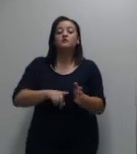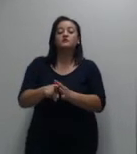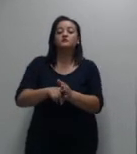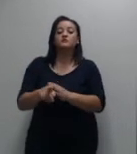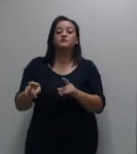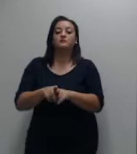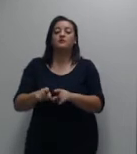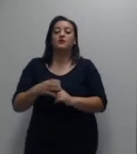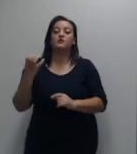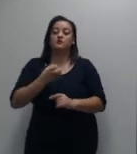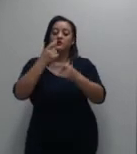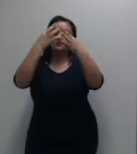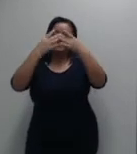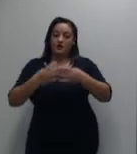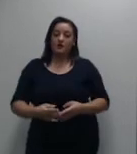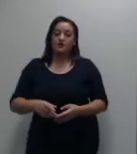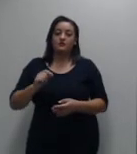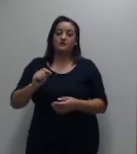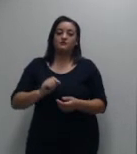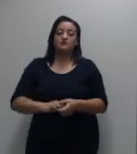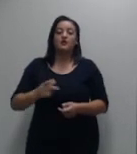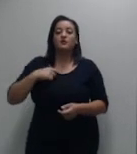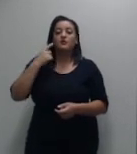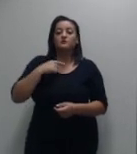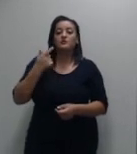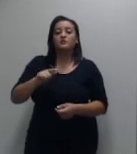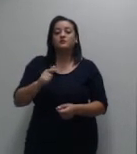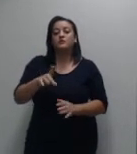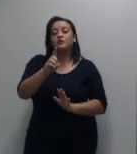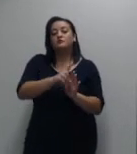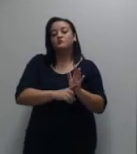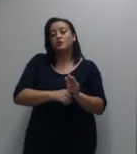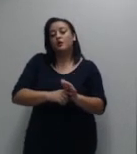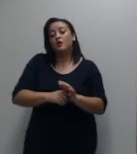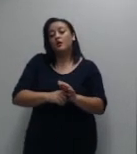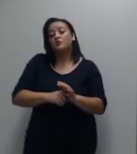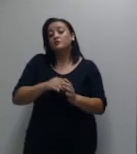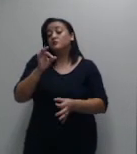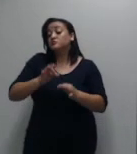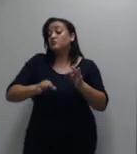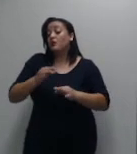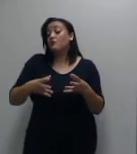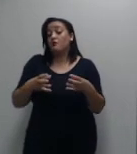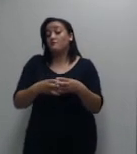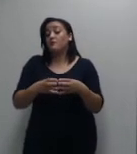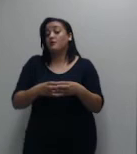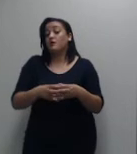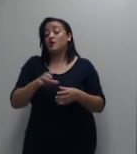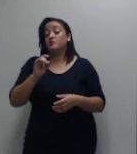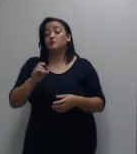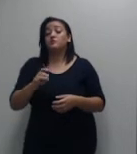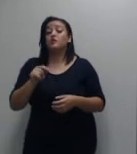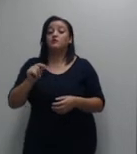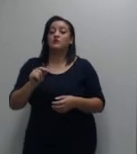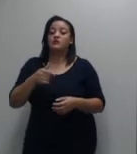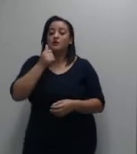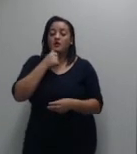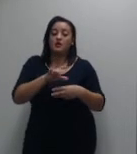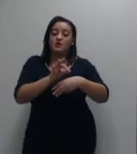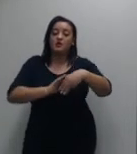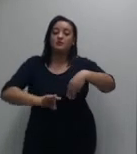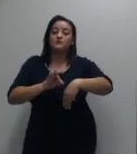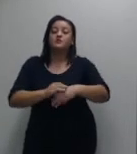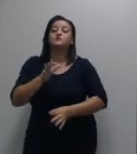eu gostaria de conhecer o advogado não tem direito subjetivo à julgamento colegiado É certo que a ministra é